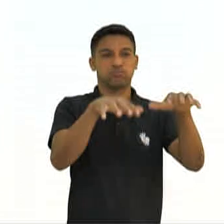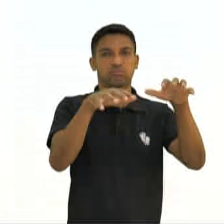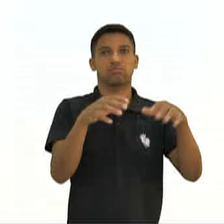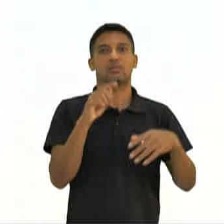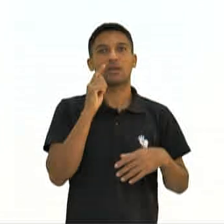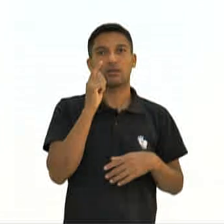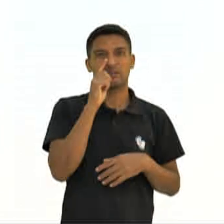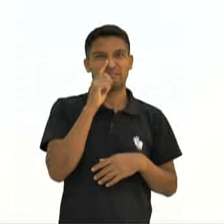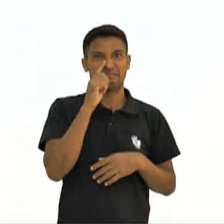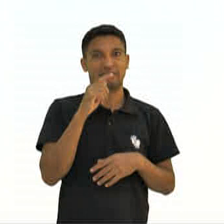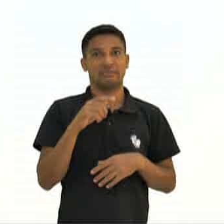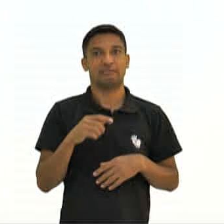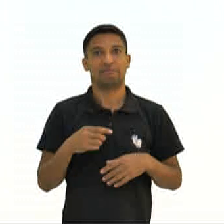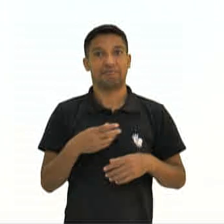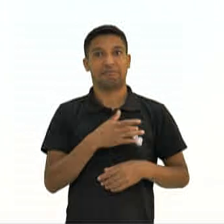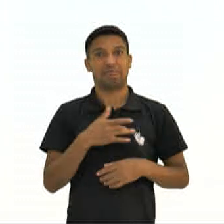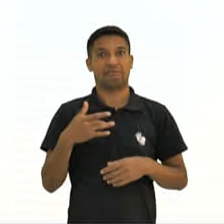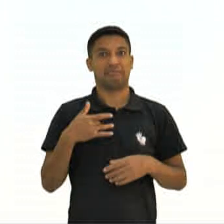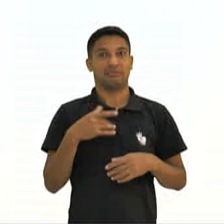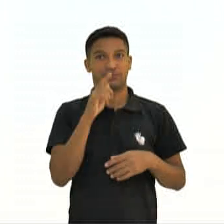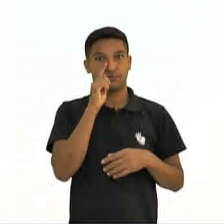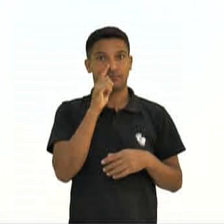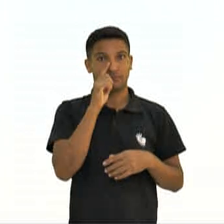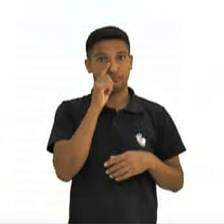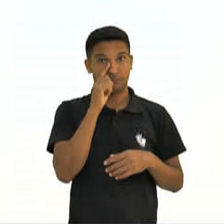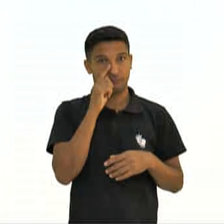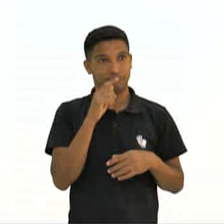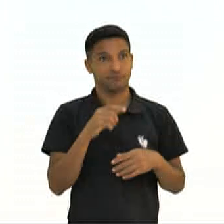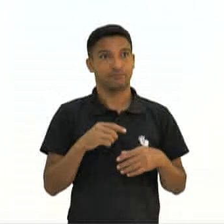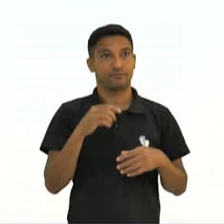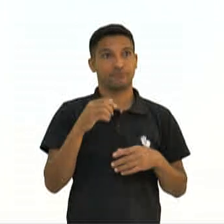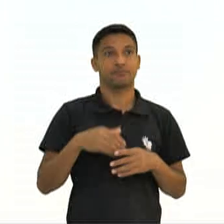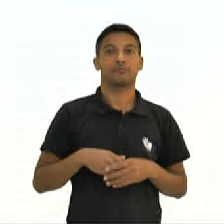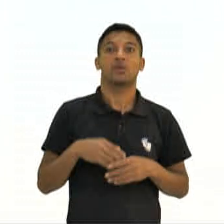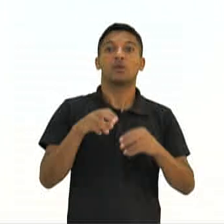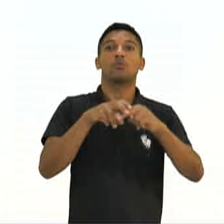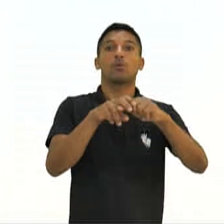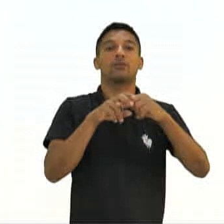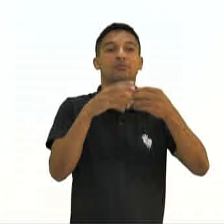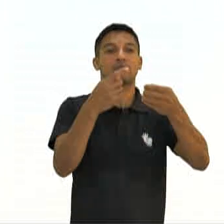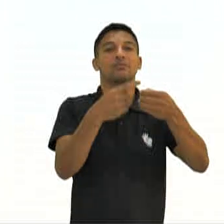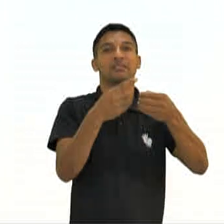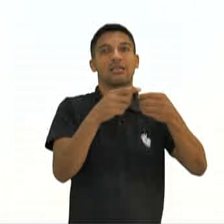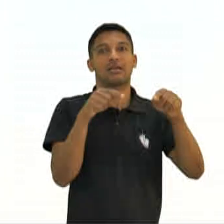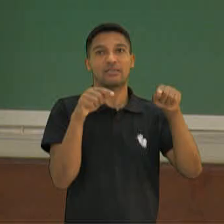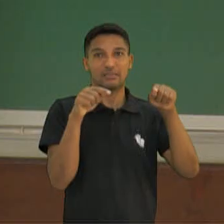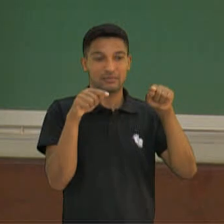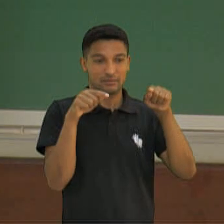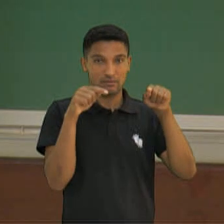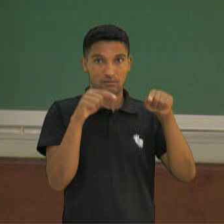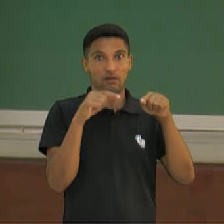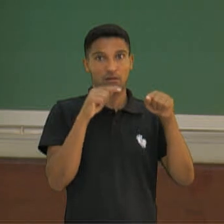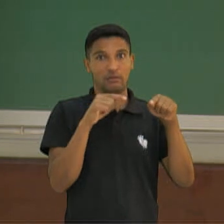da máfia, então acaba se tornando uma cidade insegura. Repito, não